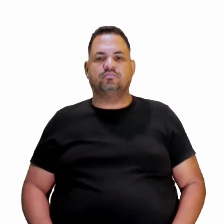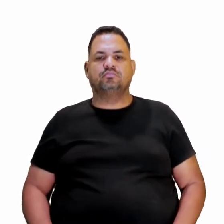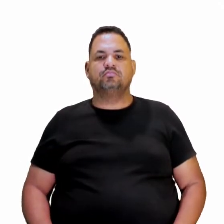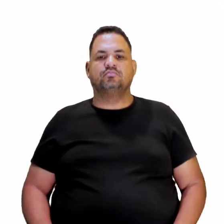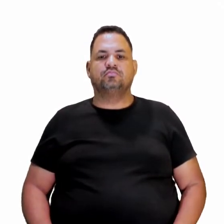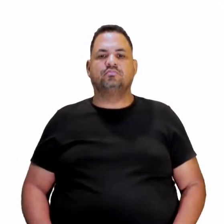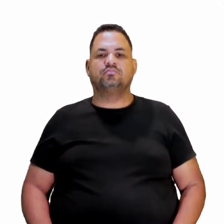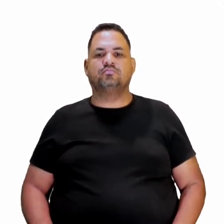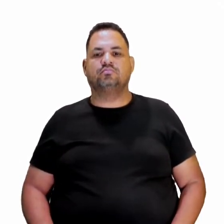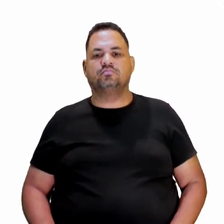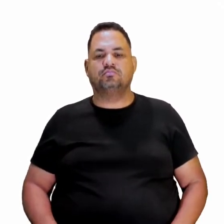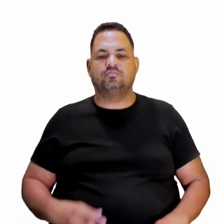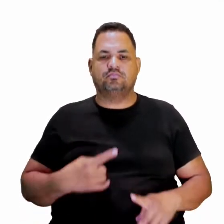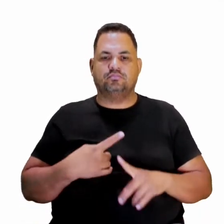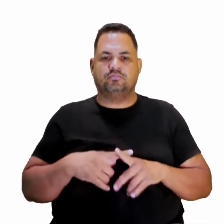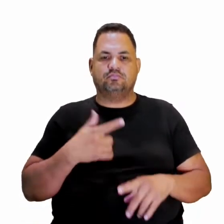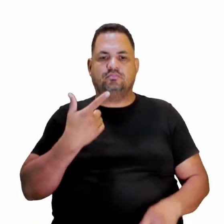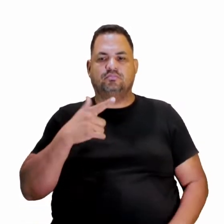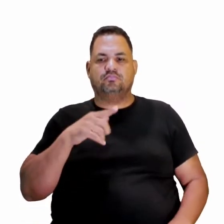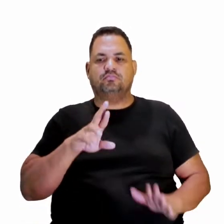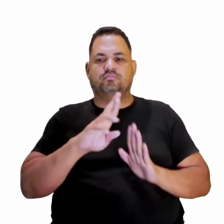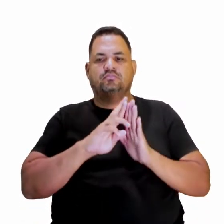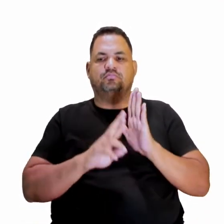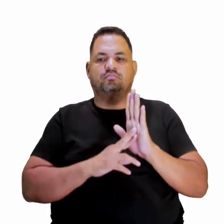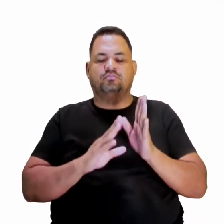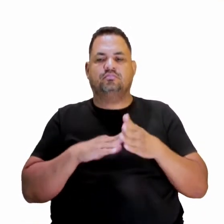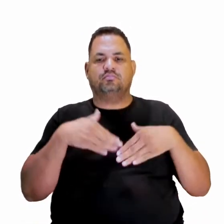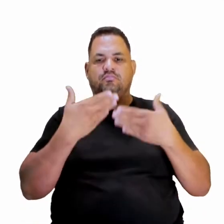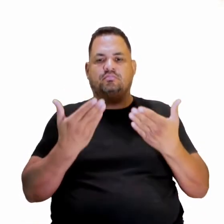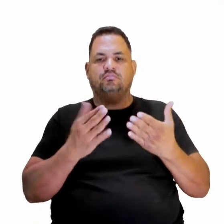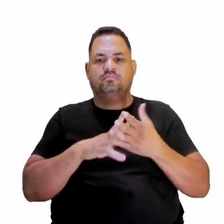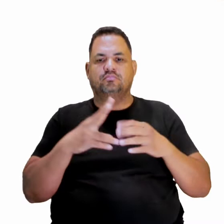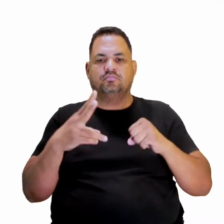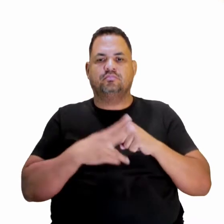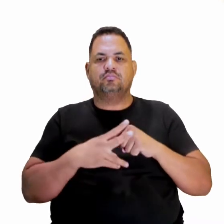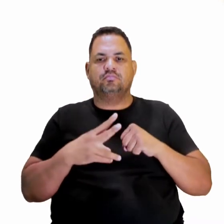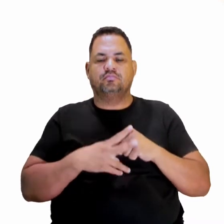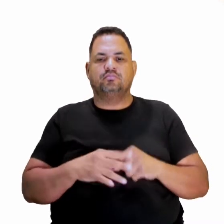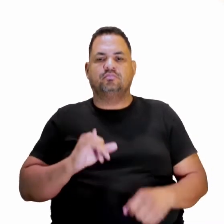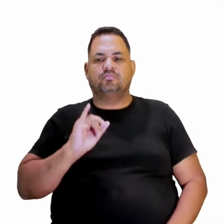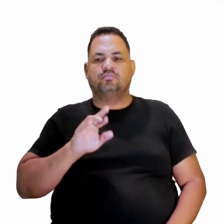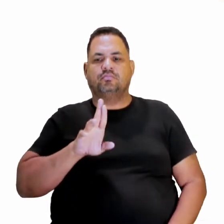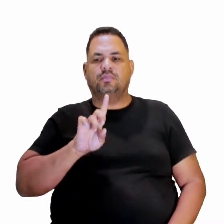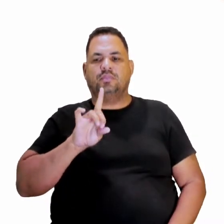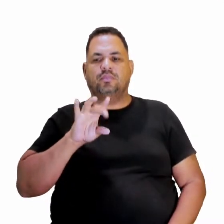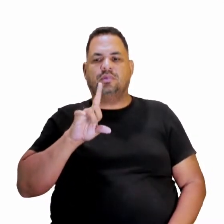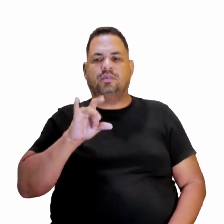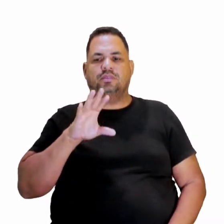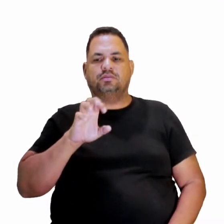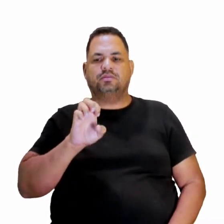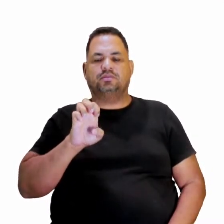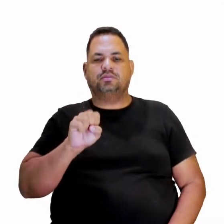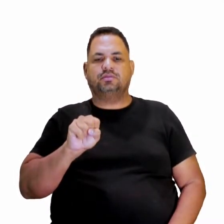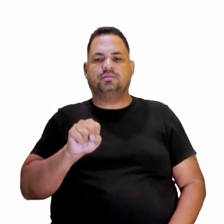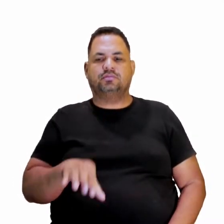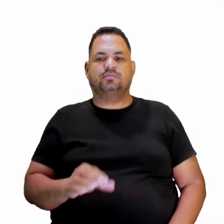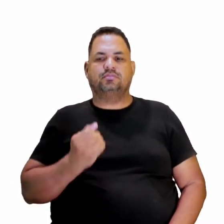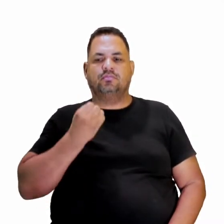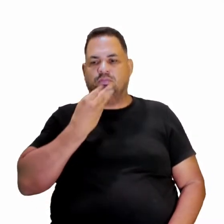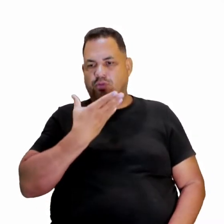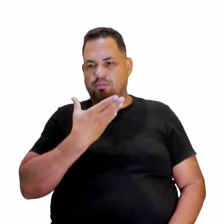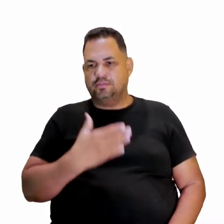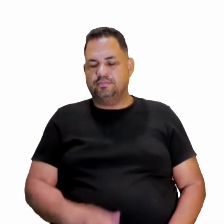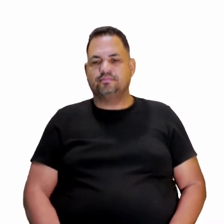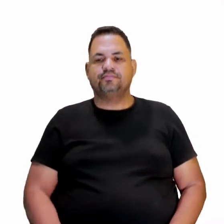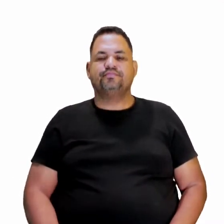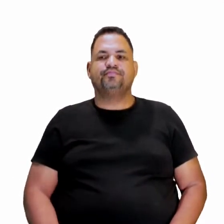é uma coincidência, porque não tem regra quando se trata de verbos irregulares. Tudo bem?